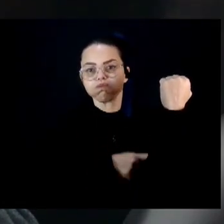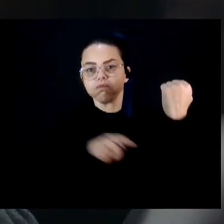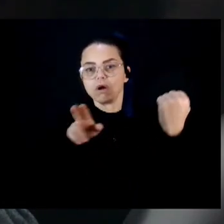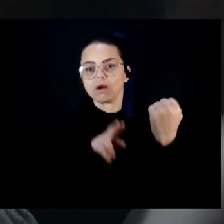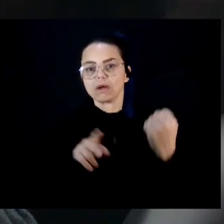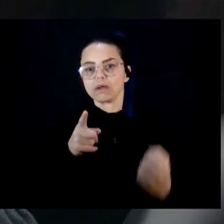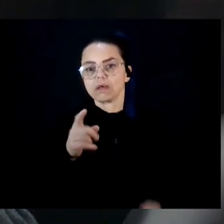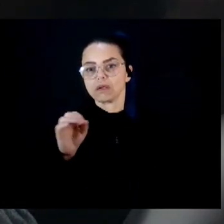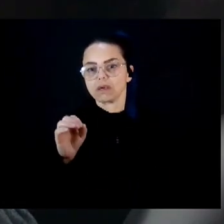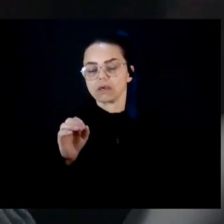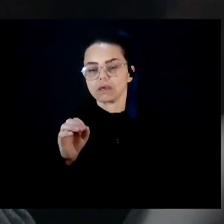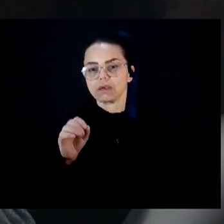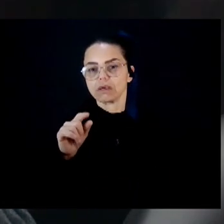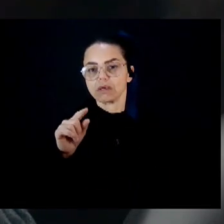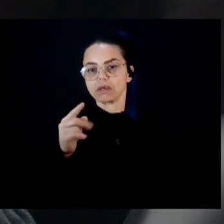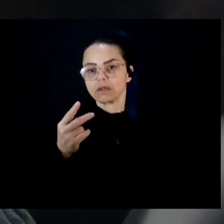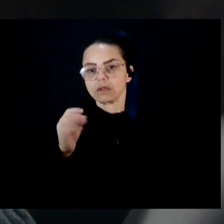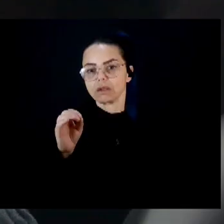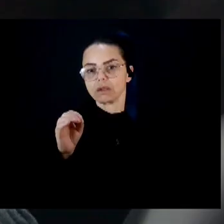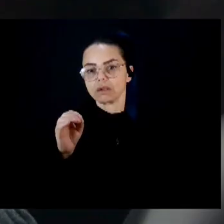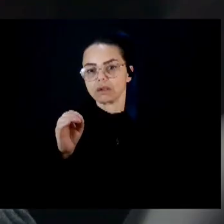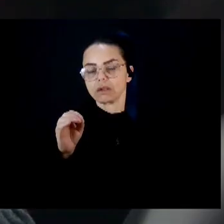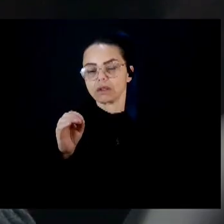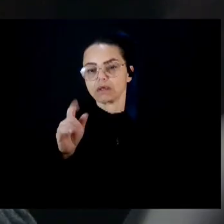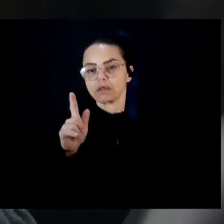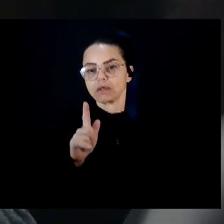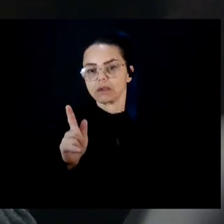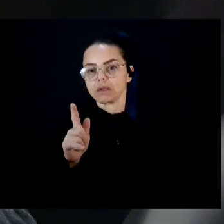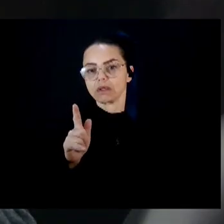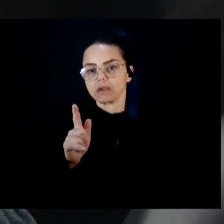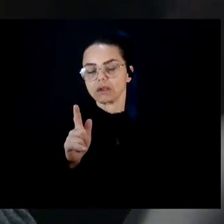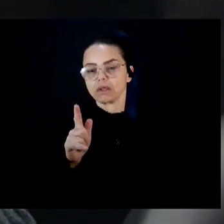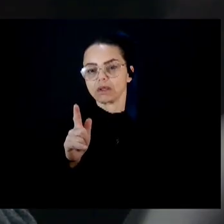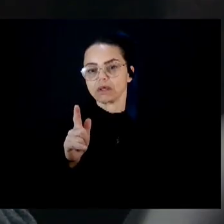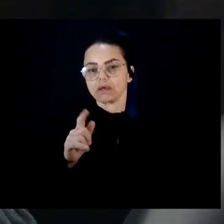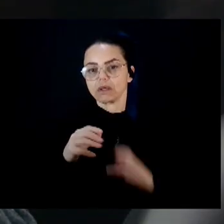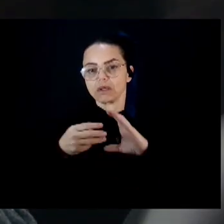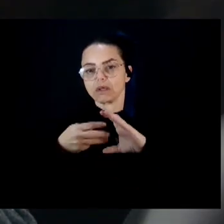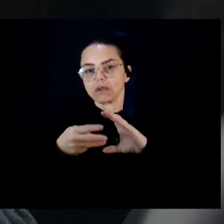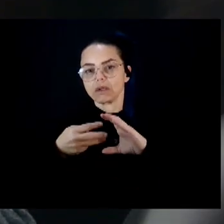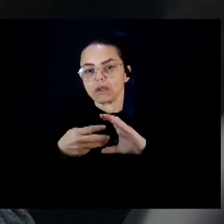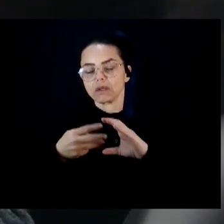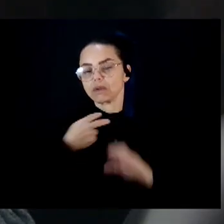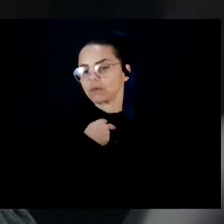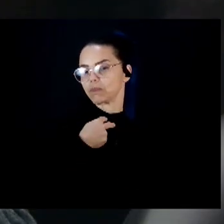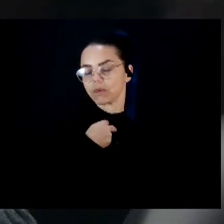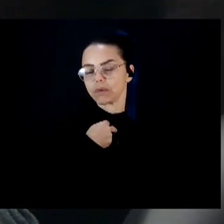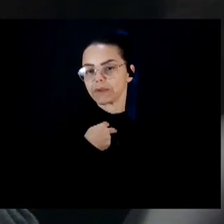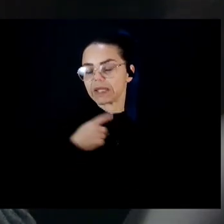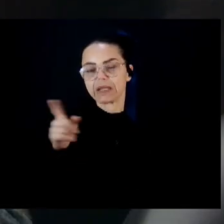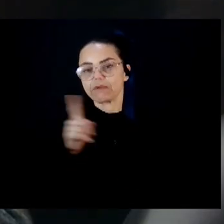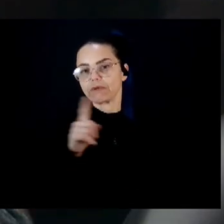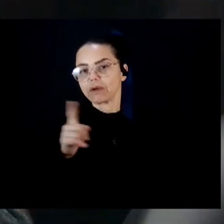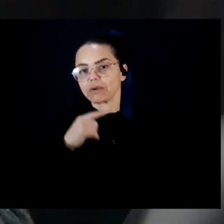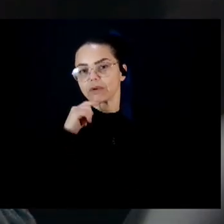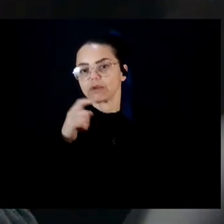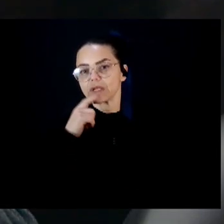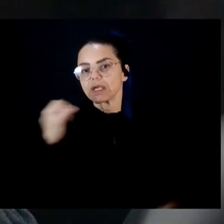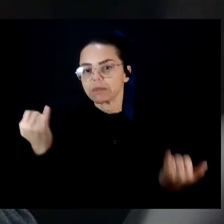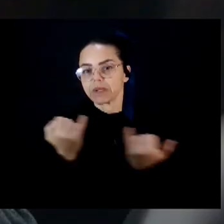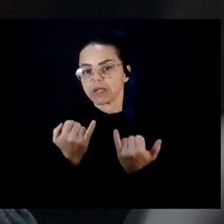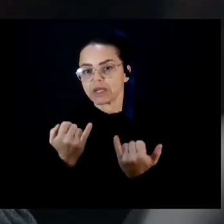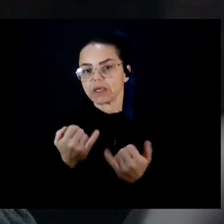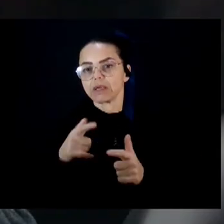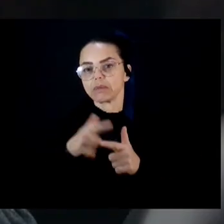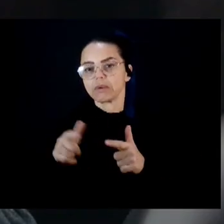20 gramas de creatina, fazendo dose de saturação, que a gente fala, por um período, e isso também pode ter um impacto renal. Então tem que